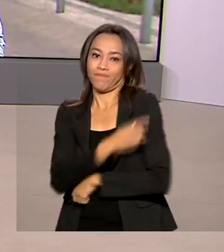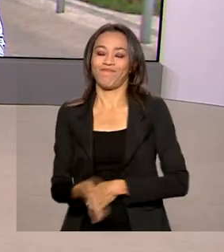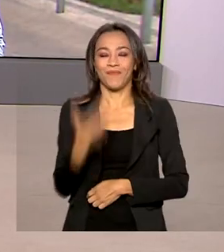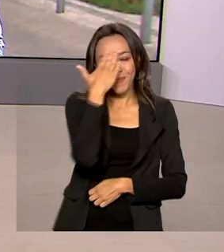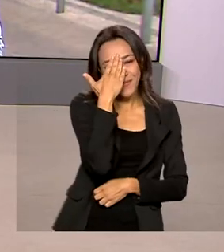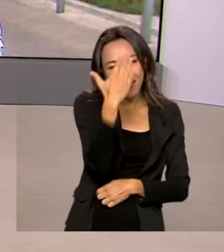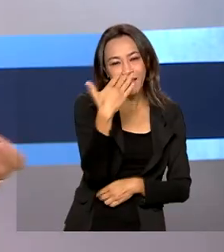ao vivo do Rio. certo, Tiago.